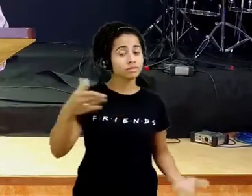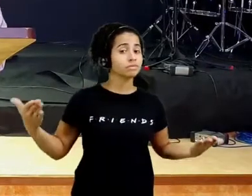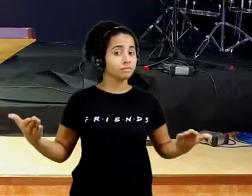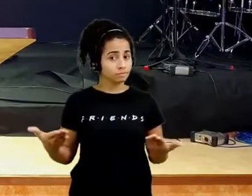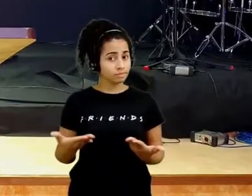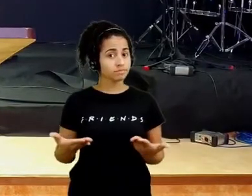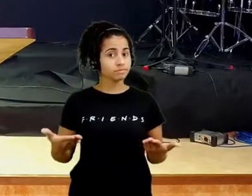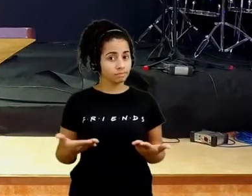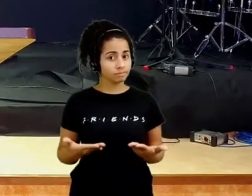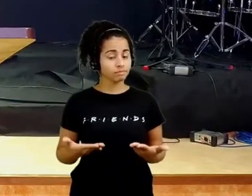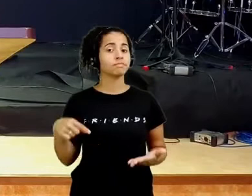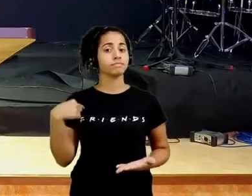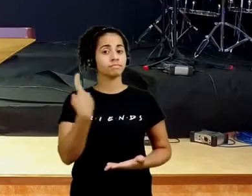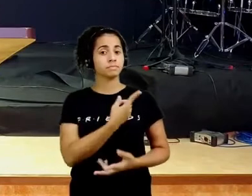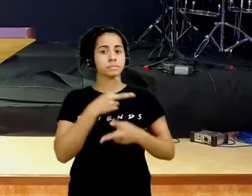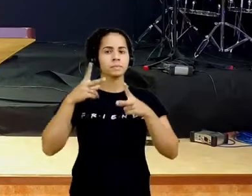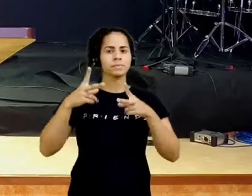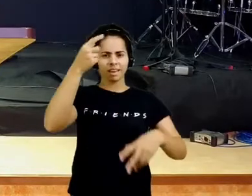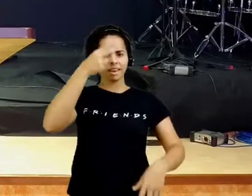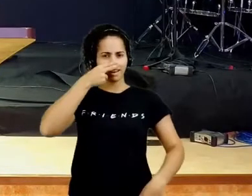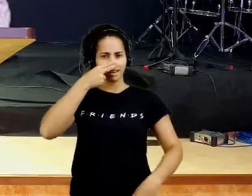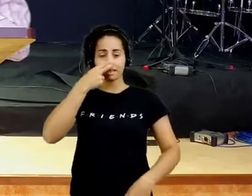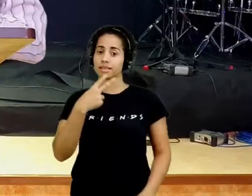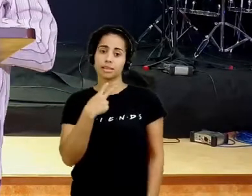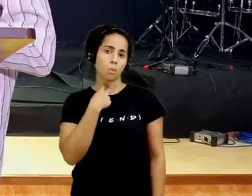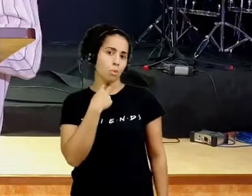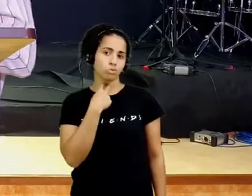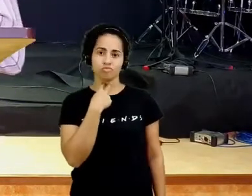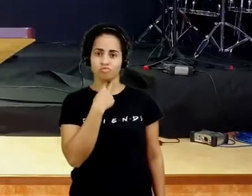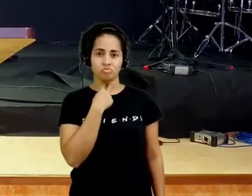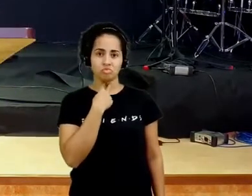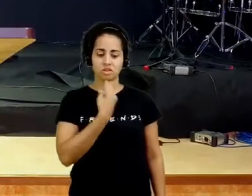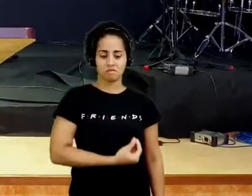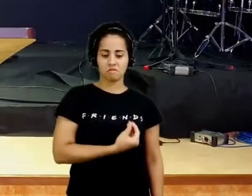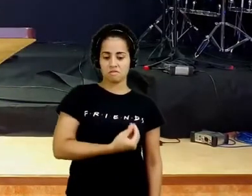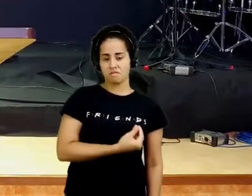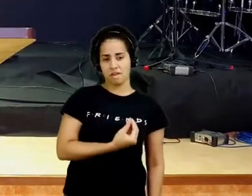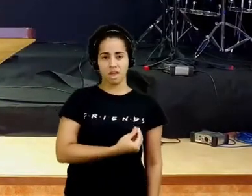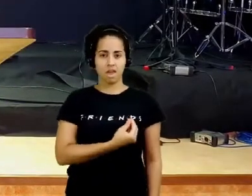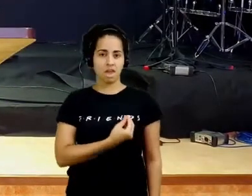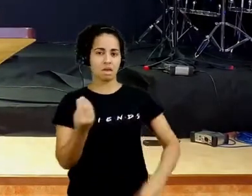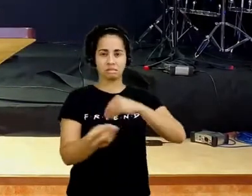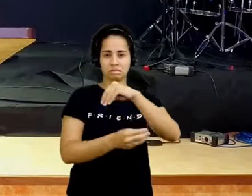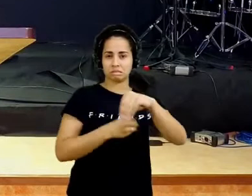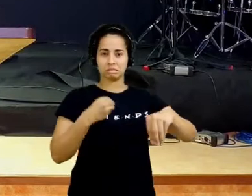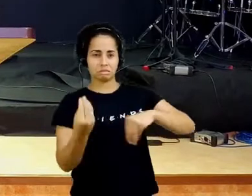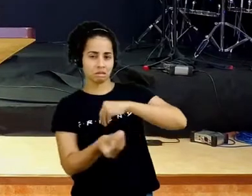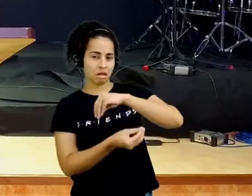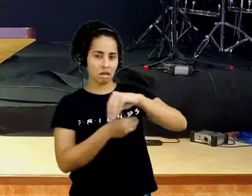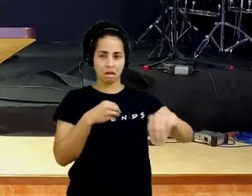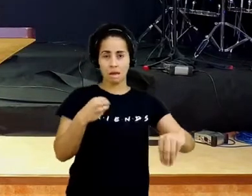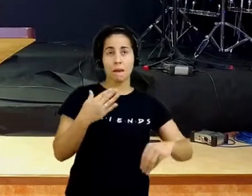hoje, que nós como cristãos não podemos mais andar, né? Ou ter